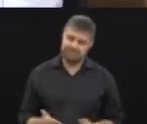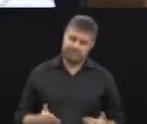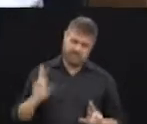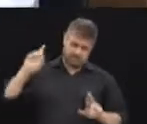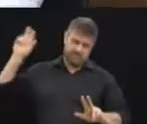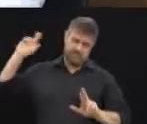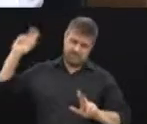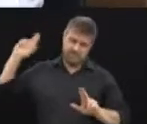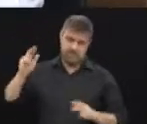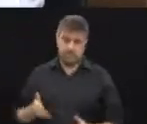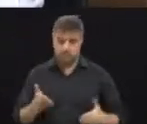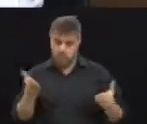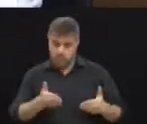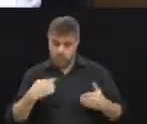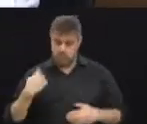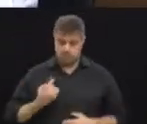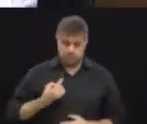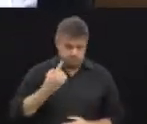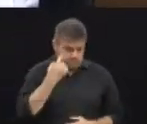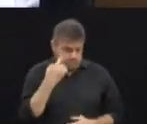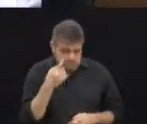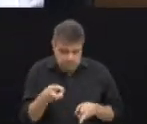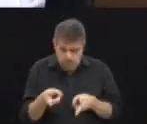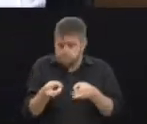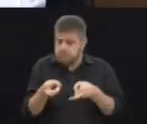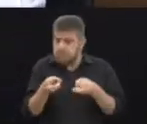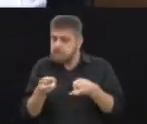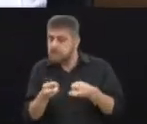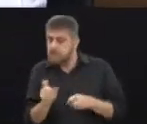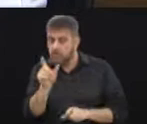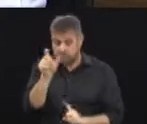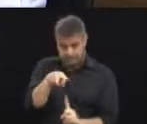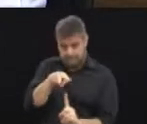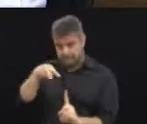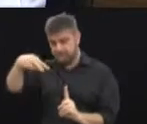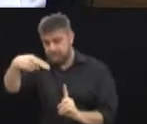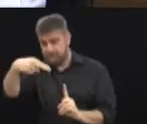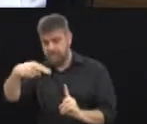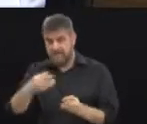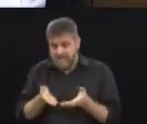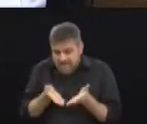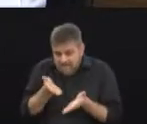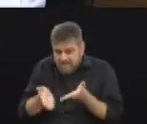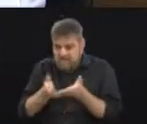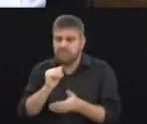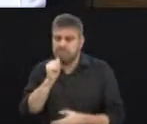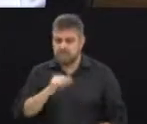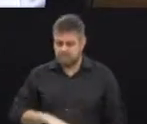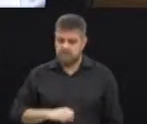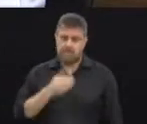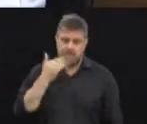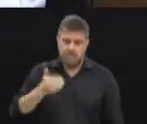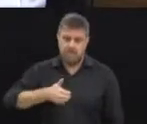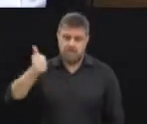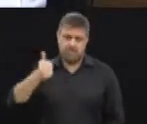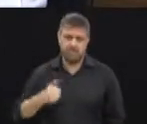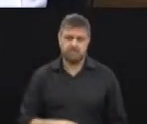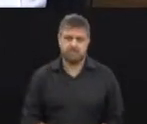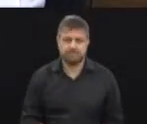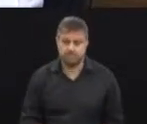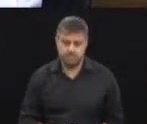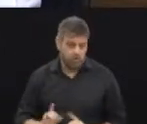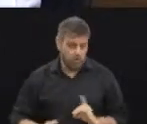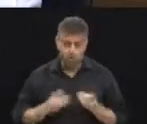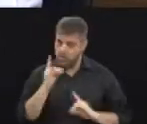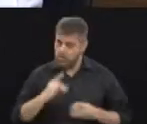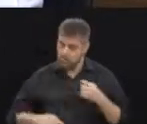Então não é bem assim, né? Então a gente tem que ver por esse lado bom do tratamento da menopausa. E o